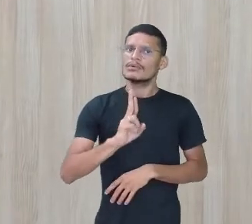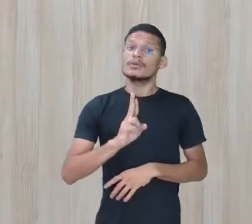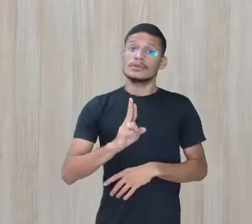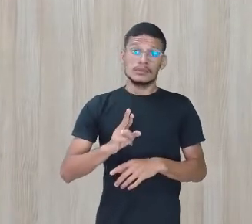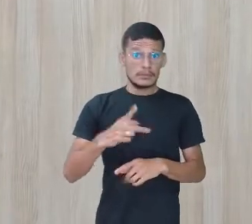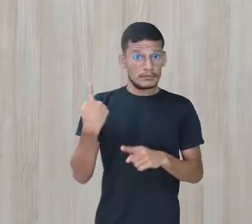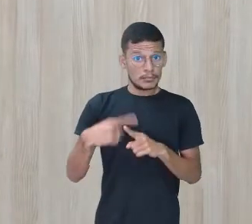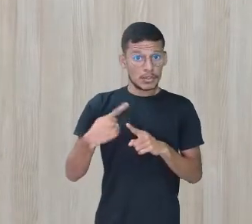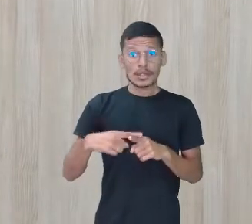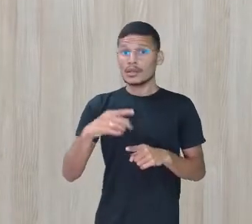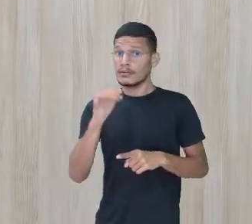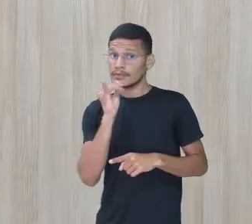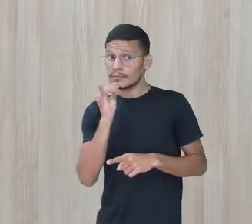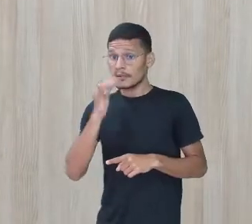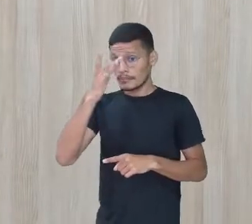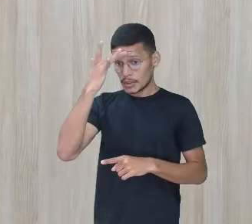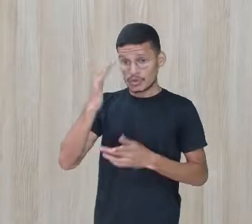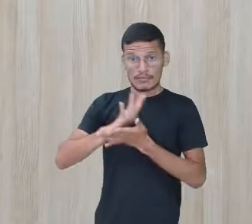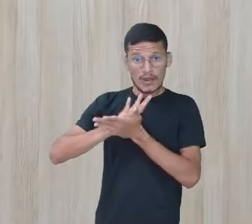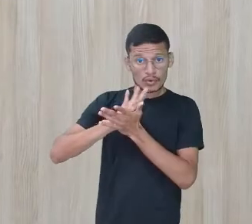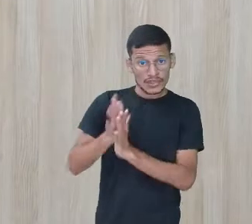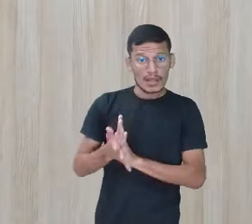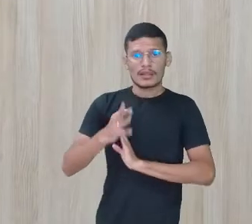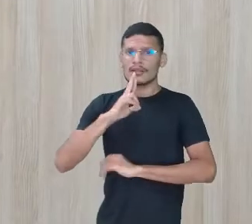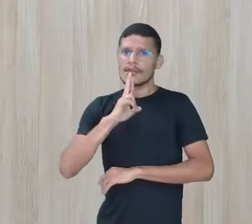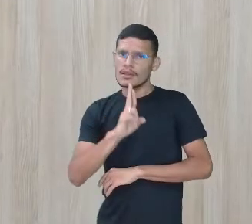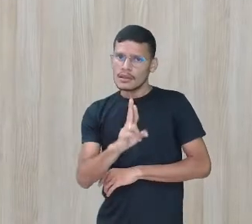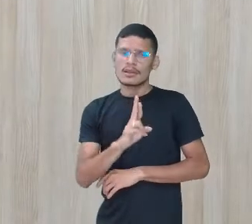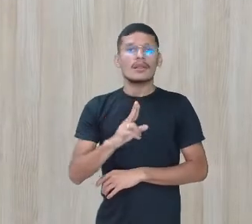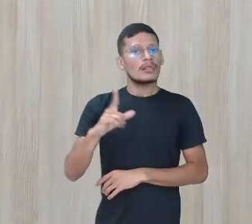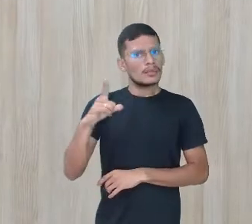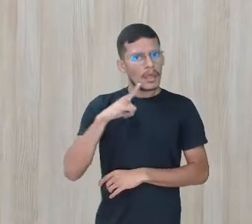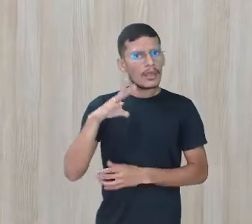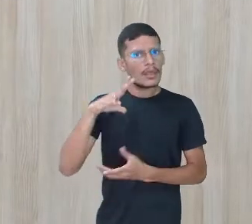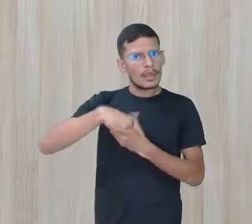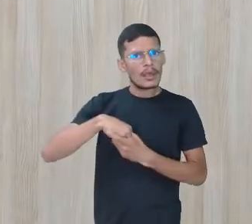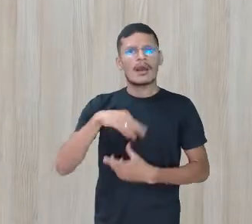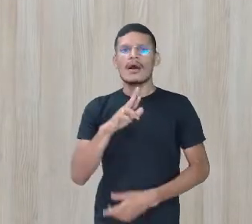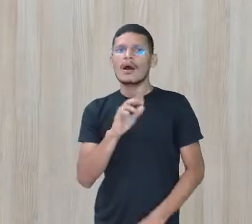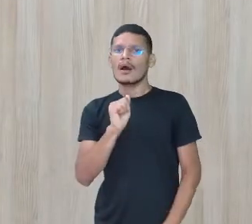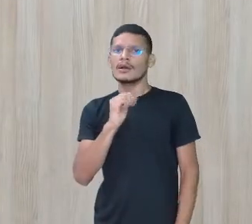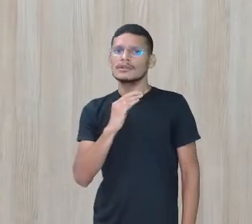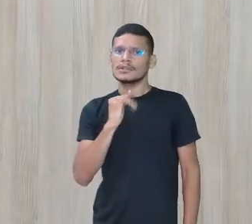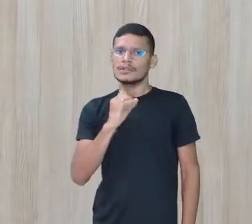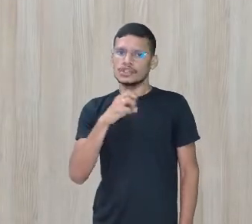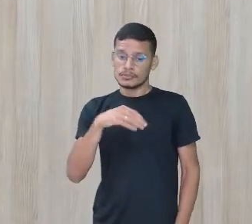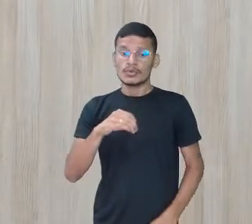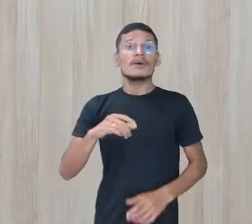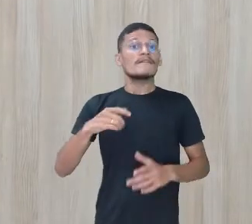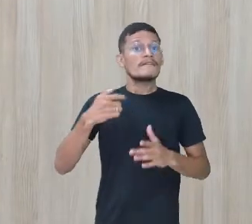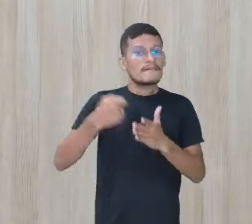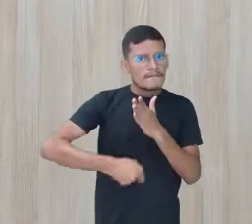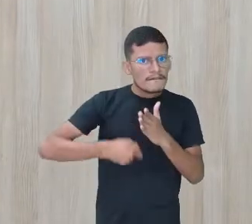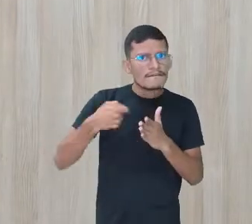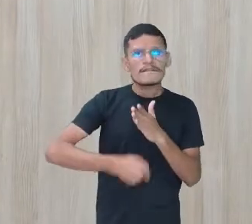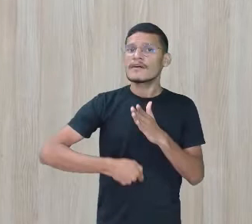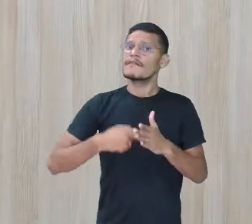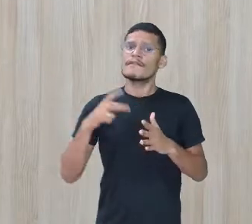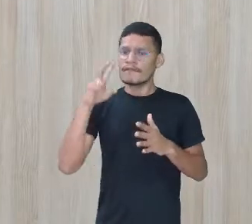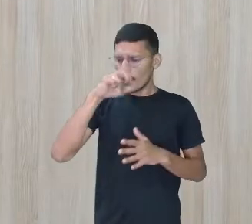apesar de tanto preconceito, né, de tanto racismo, né, está ali firme e forte